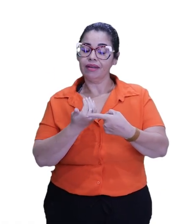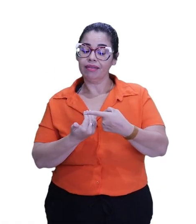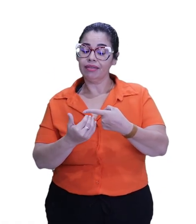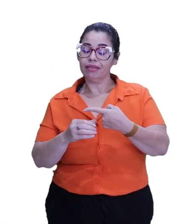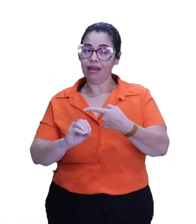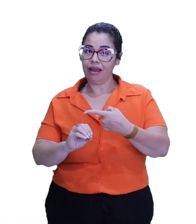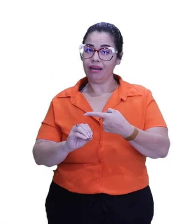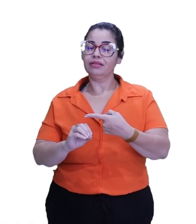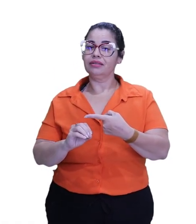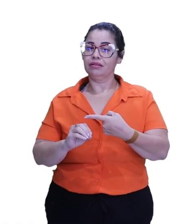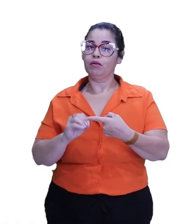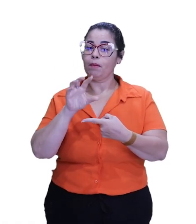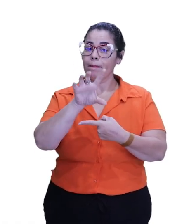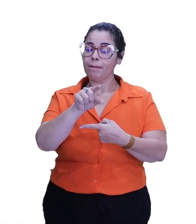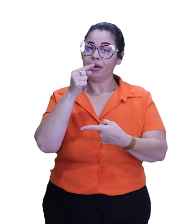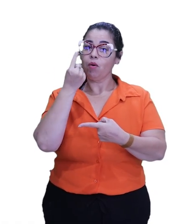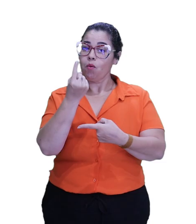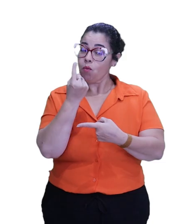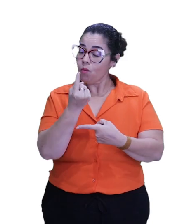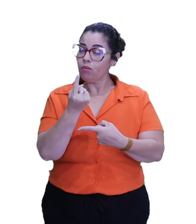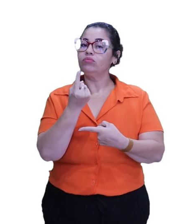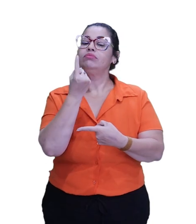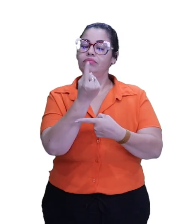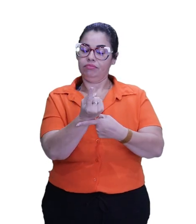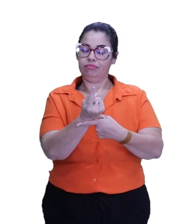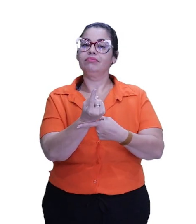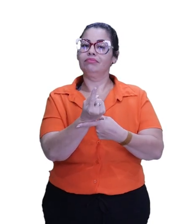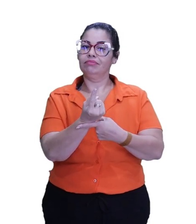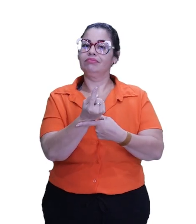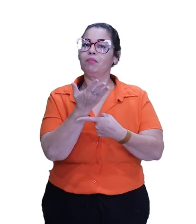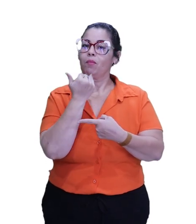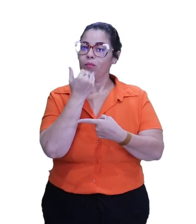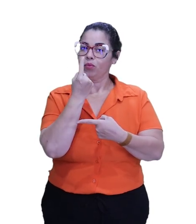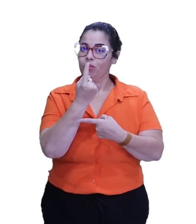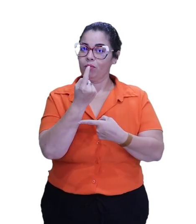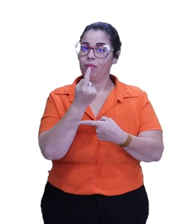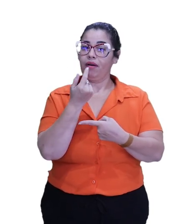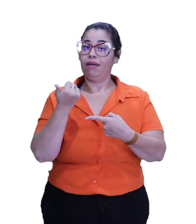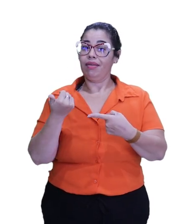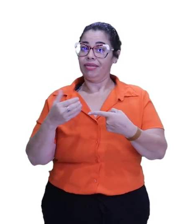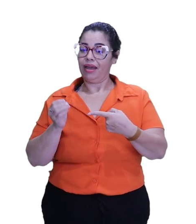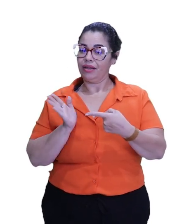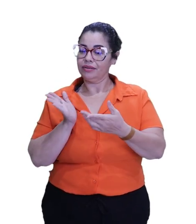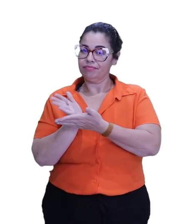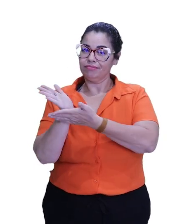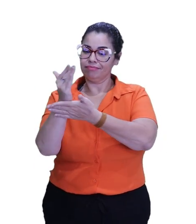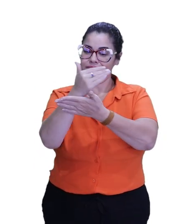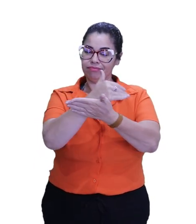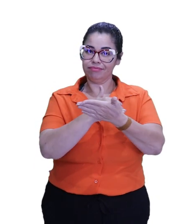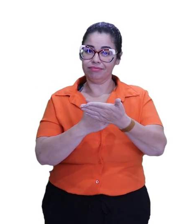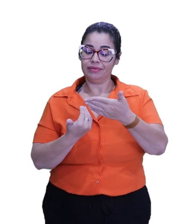fração que indica cada fatia, uma parte das 10 em que a pizza